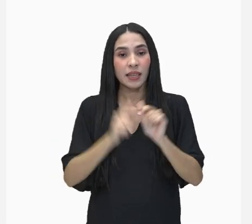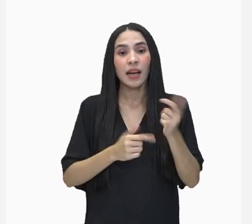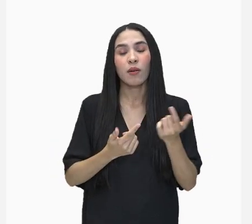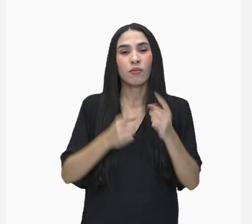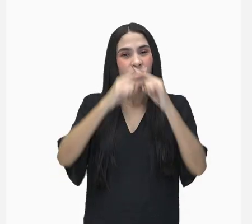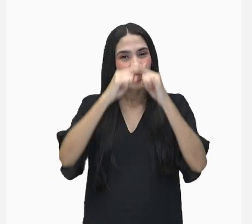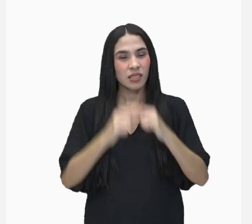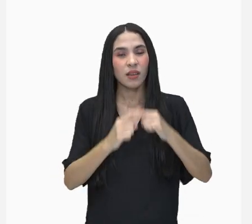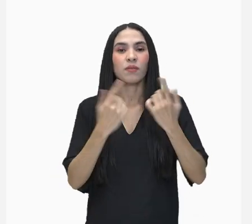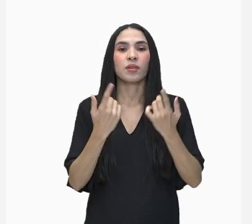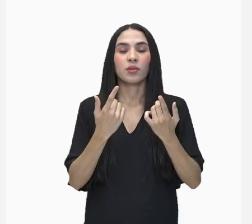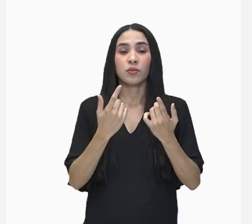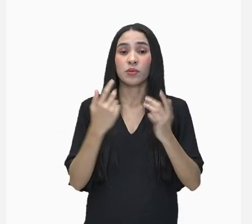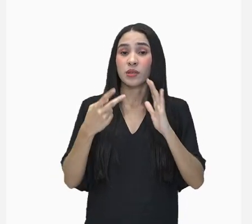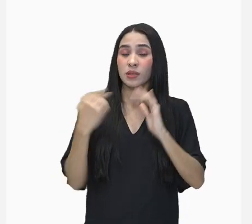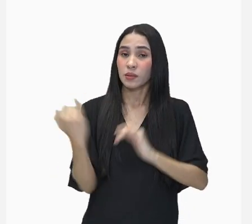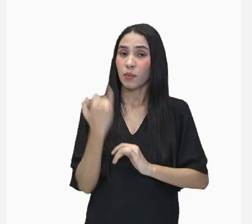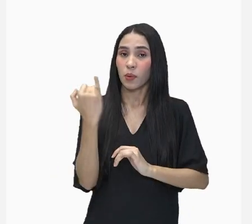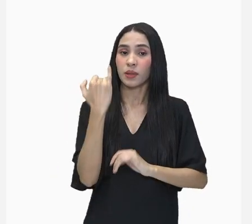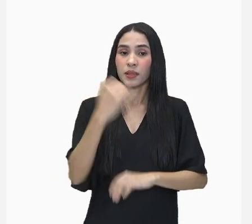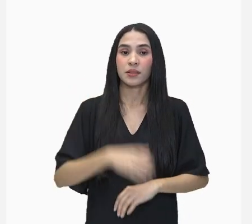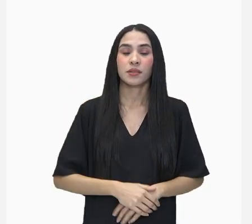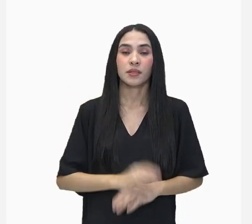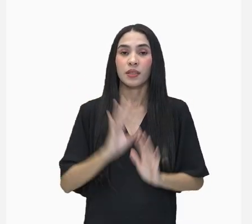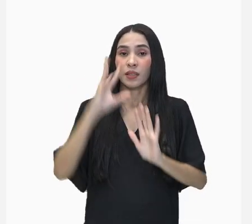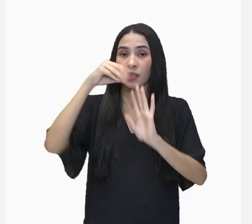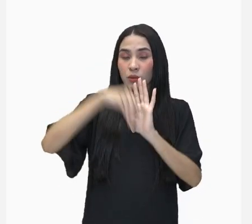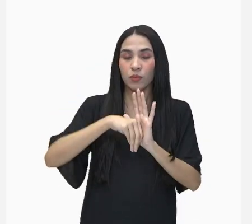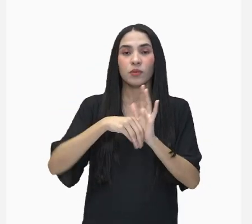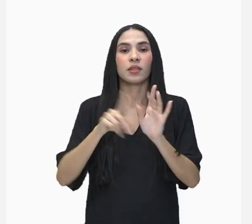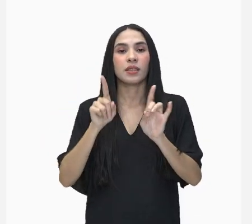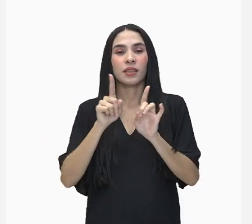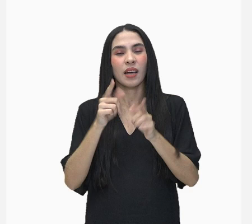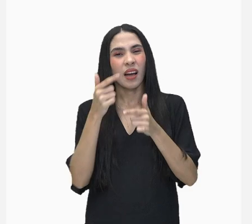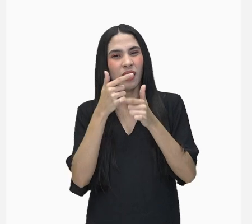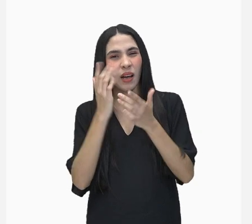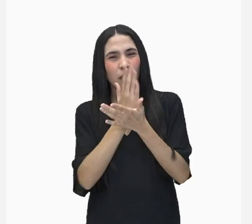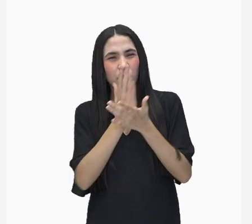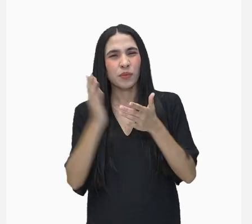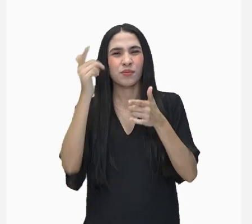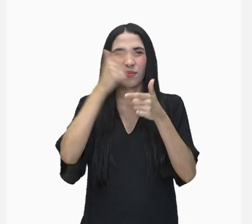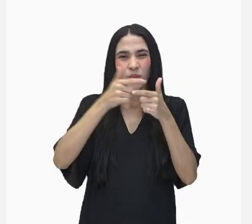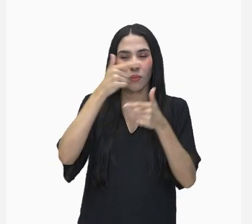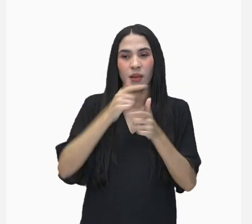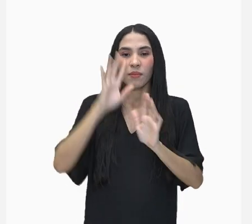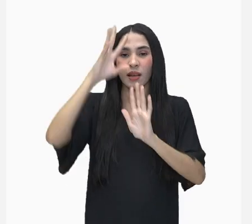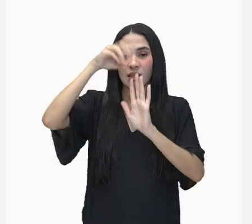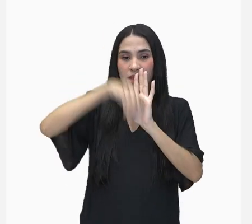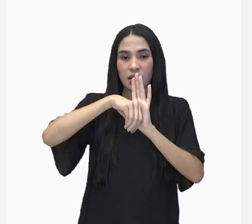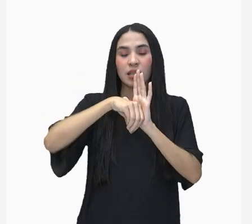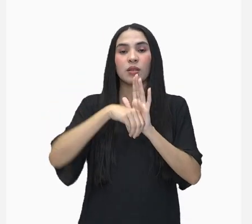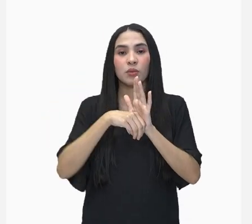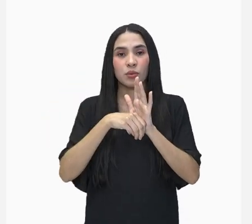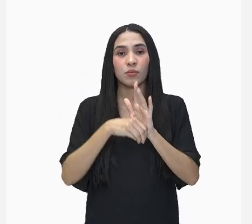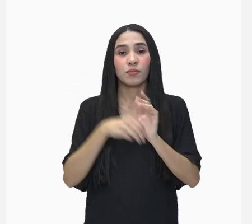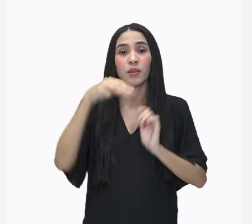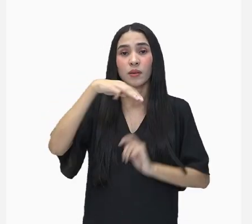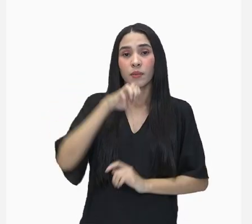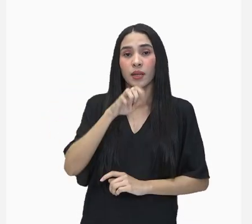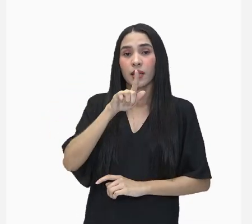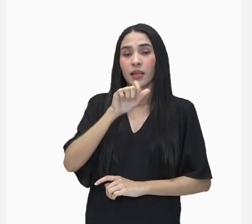desafios significativos. E aí vai incluir alguns problemas aí dentro dessa